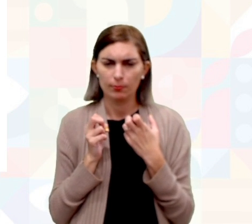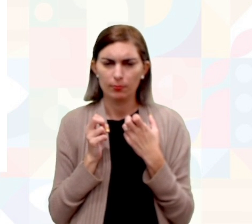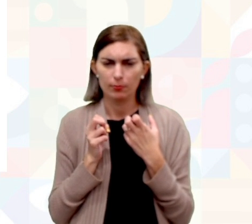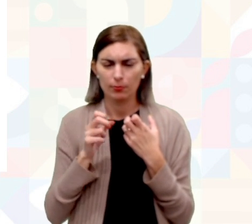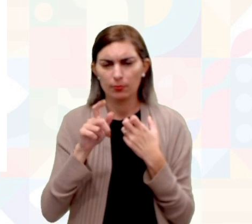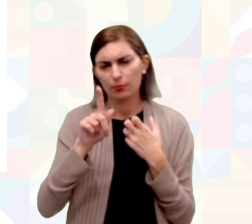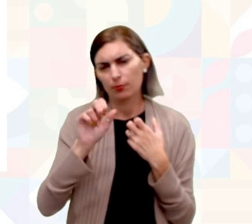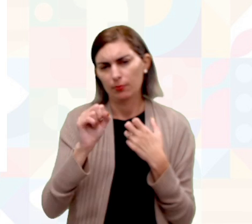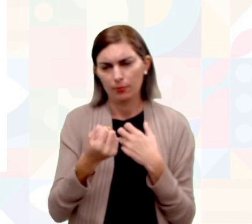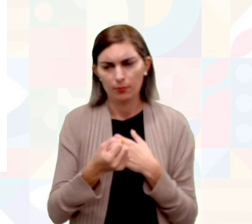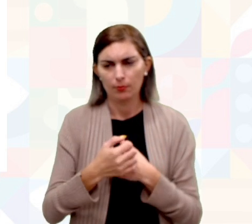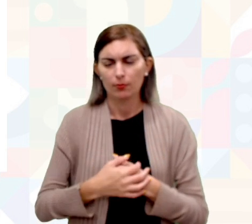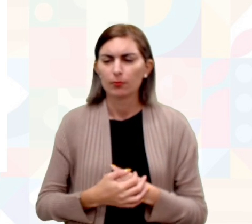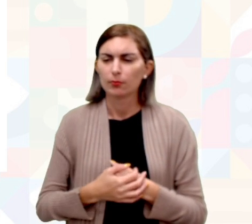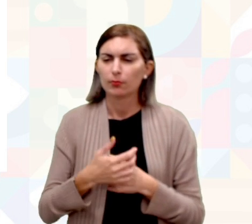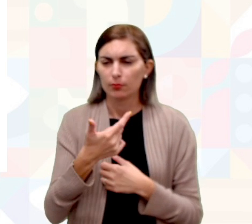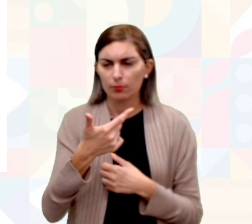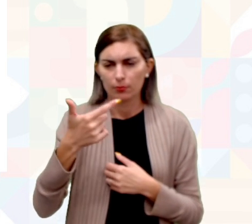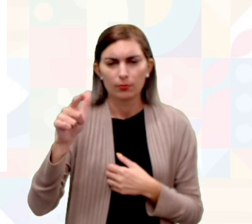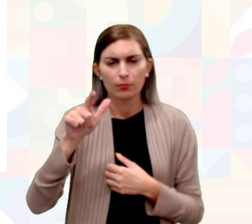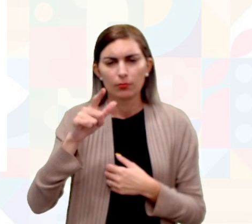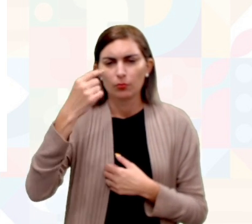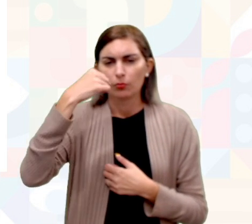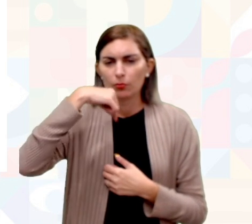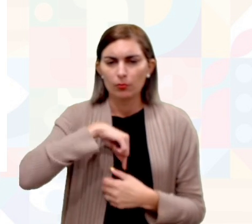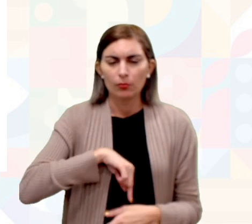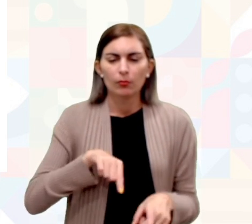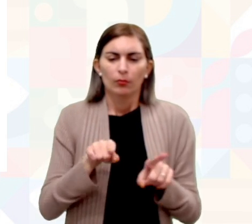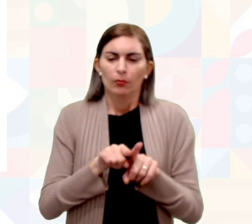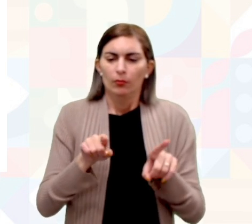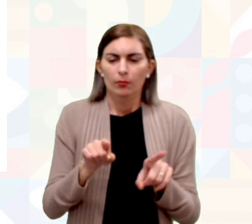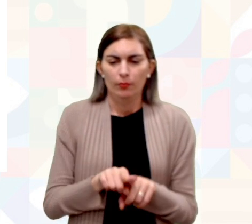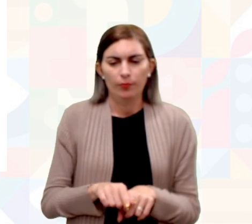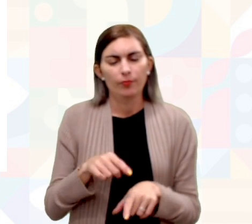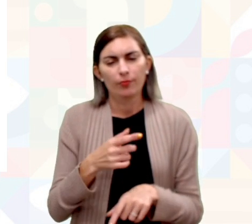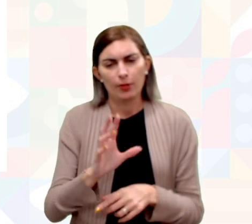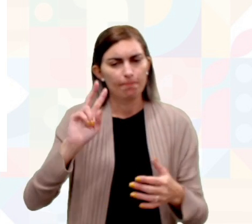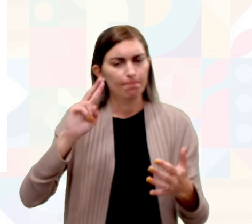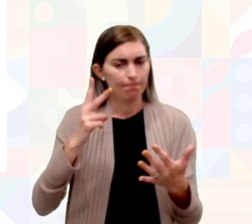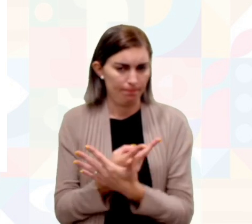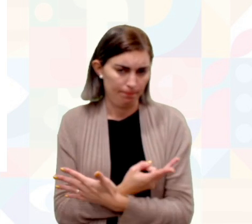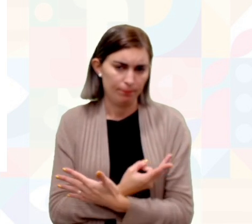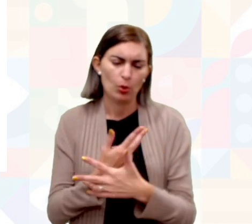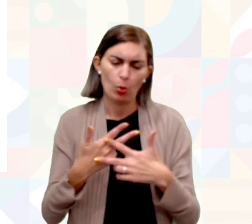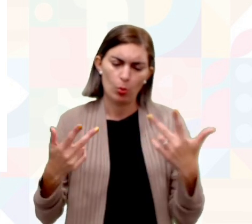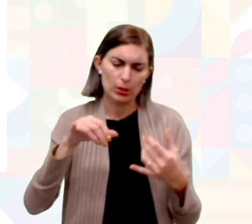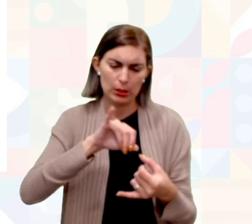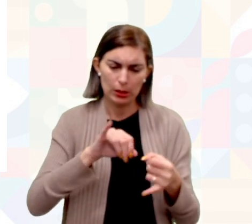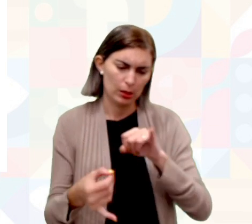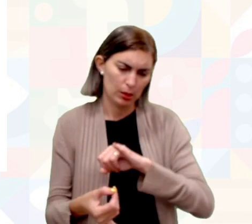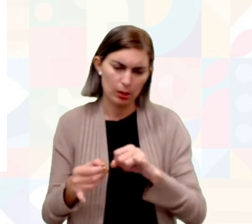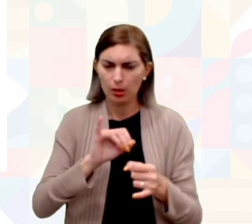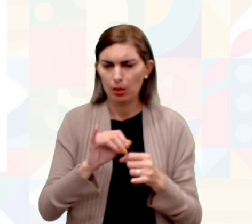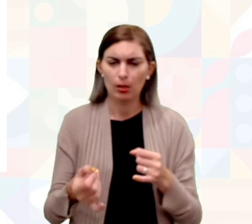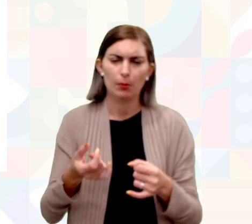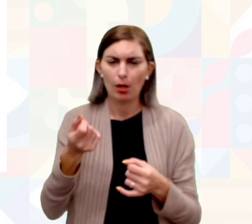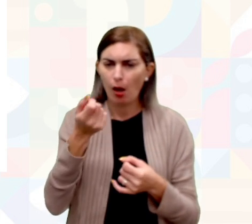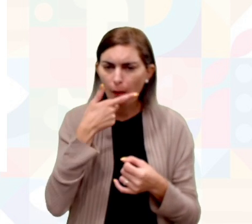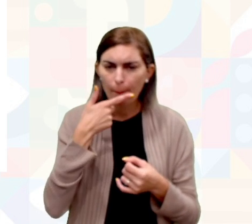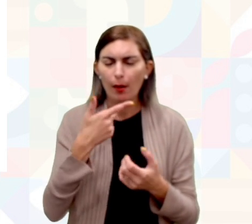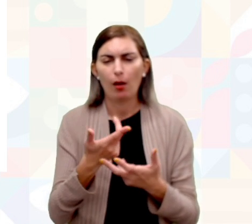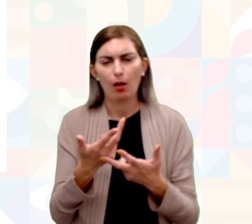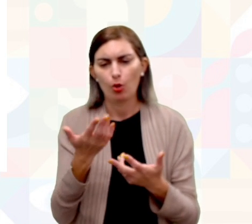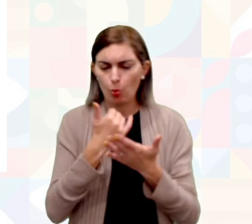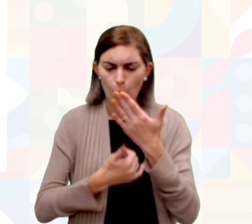gás. E através da ingestão, como eu havia falado, acidentalmente, né, de produto químico, cápsula de medicamento ou